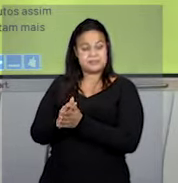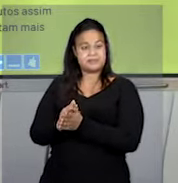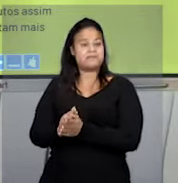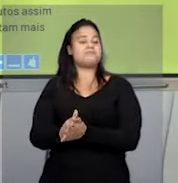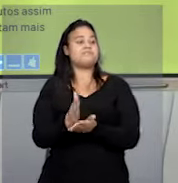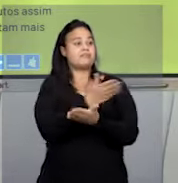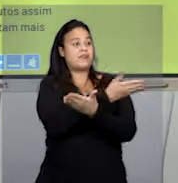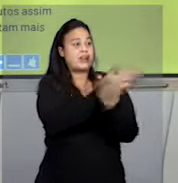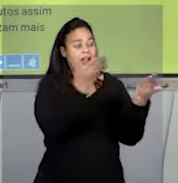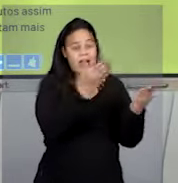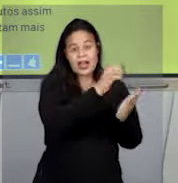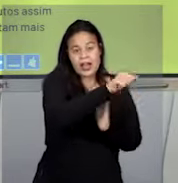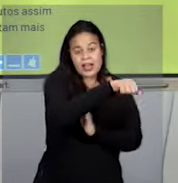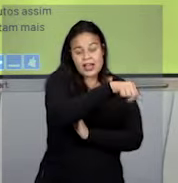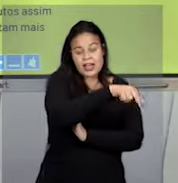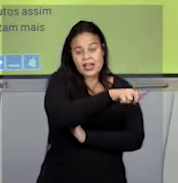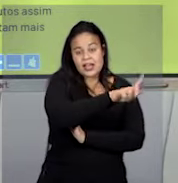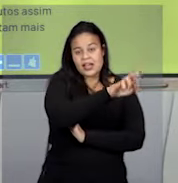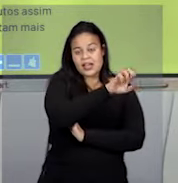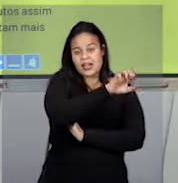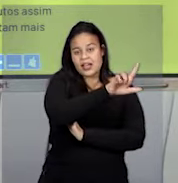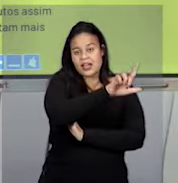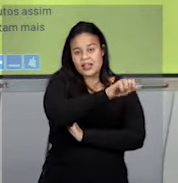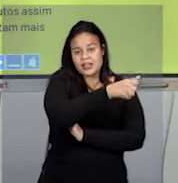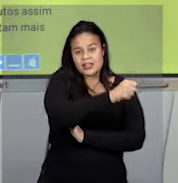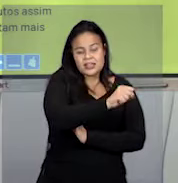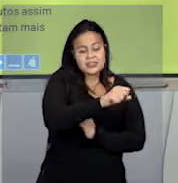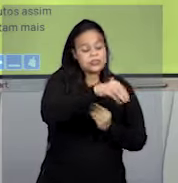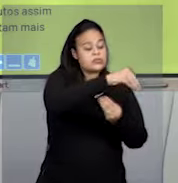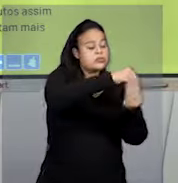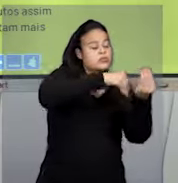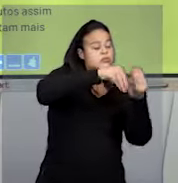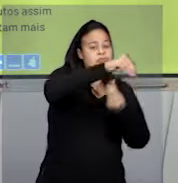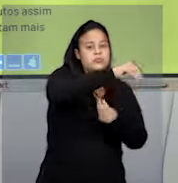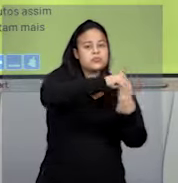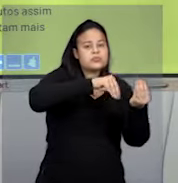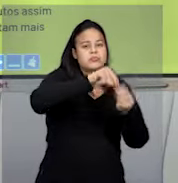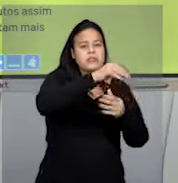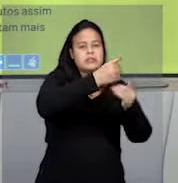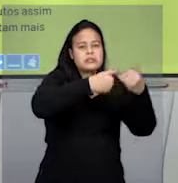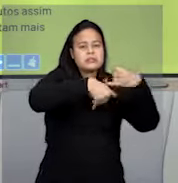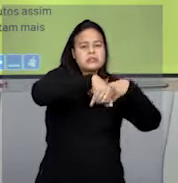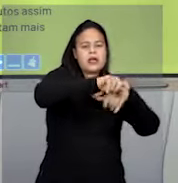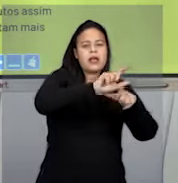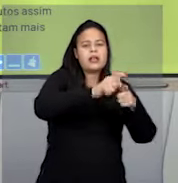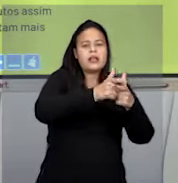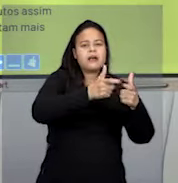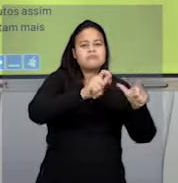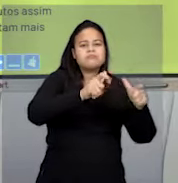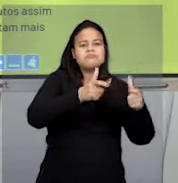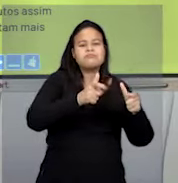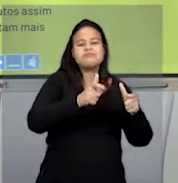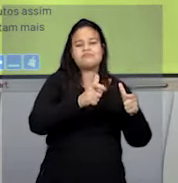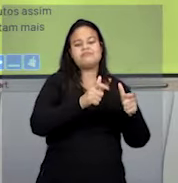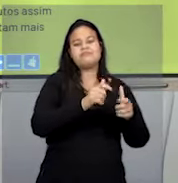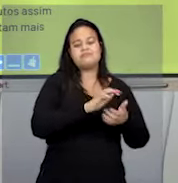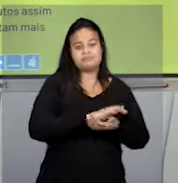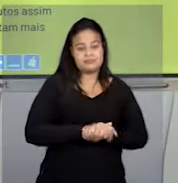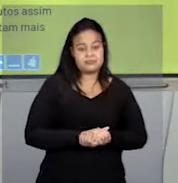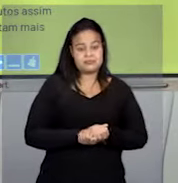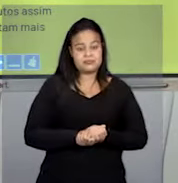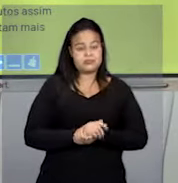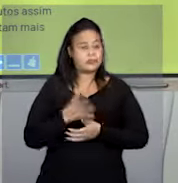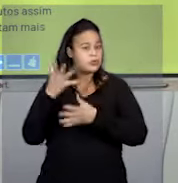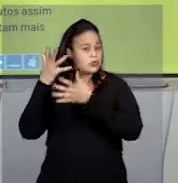aquelas, no caso aquelas, demonstrando as substâncias biodegradáveis. O shampoo